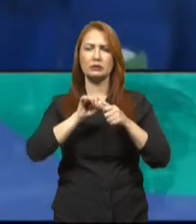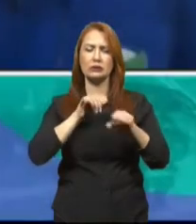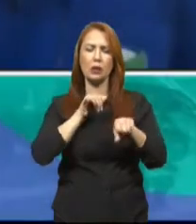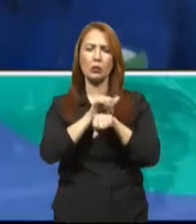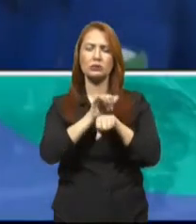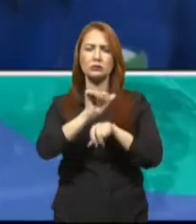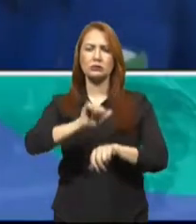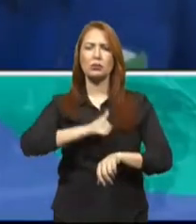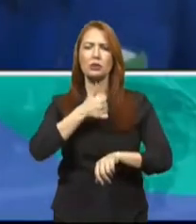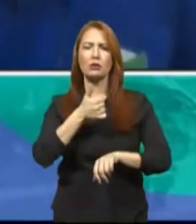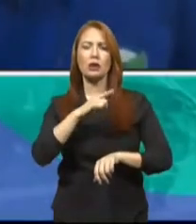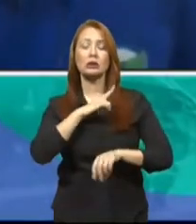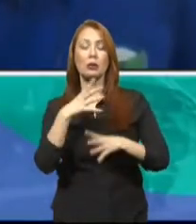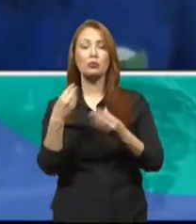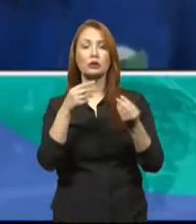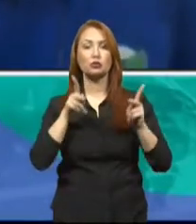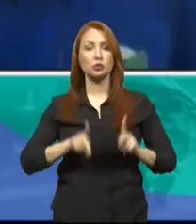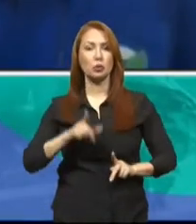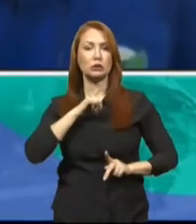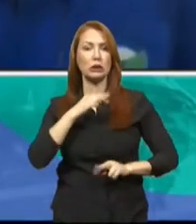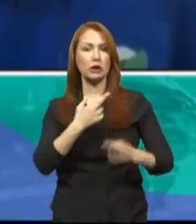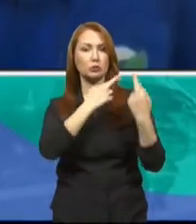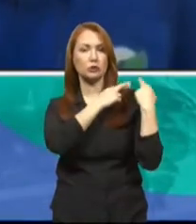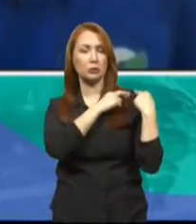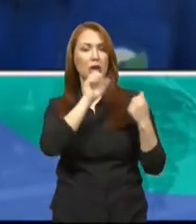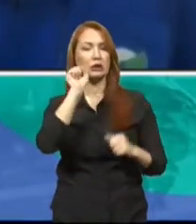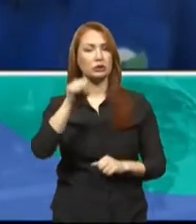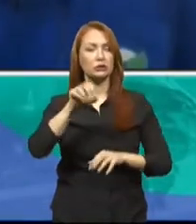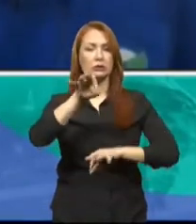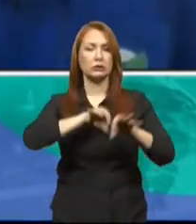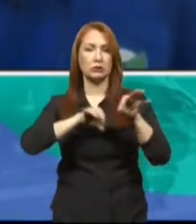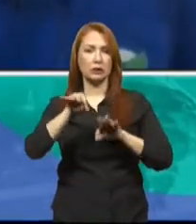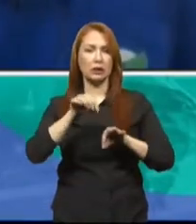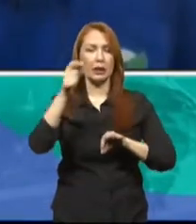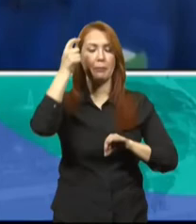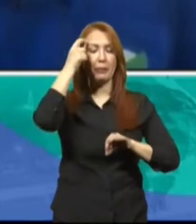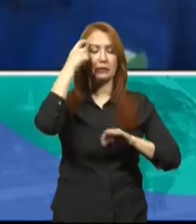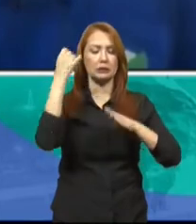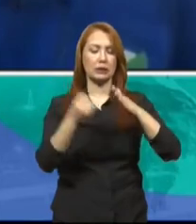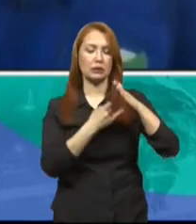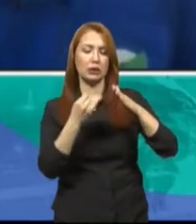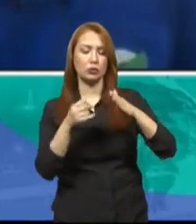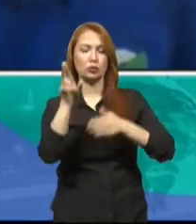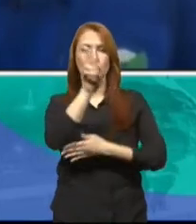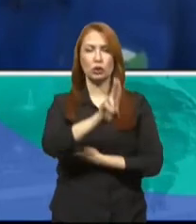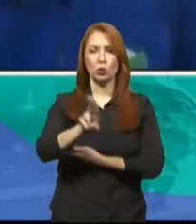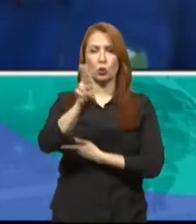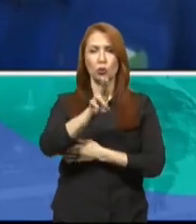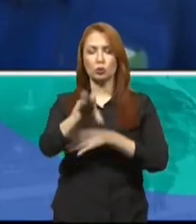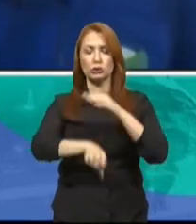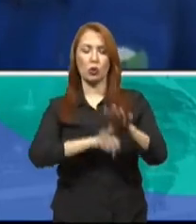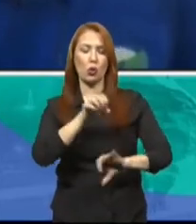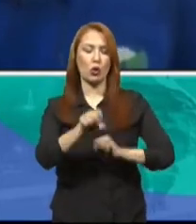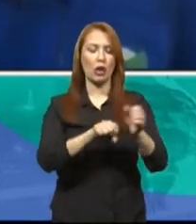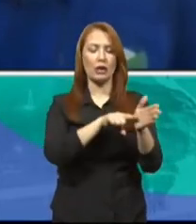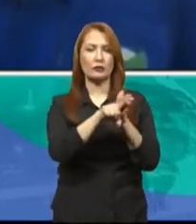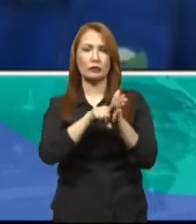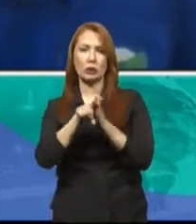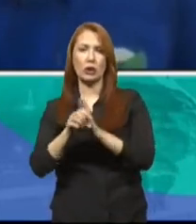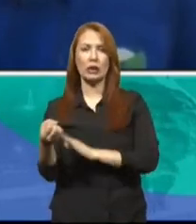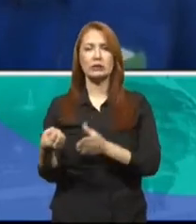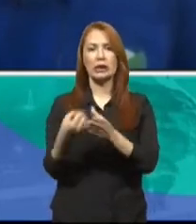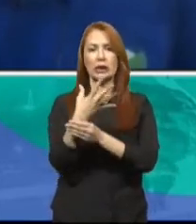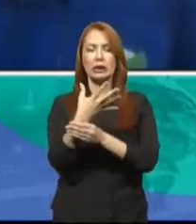tem responsabilidade nesse processo, né? Enfim, quem pensa, sim, lá na indústria, quem usa, quem coleta, quem fiscaliza, quem cria